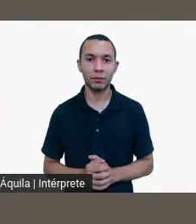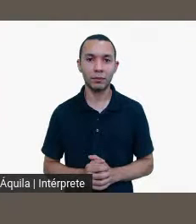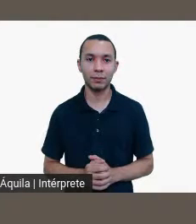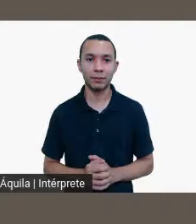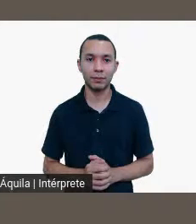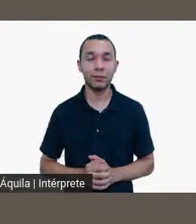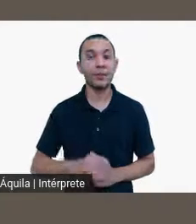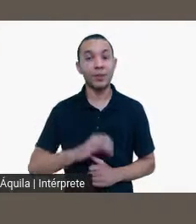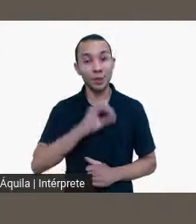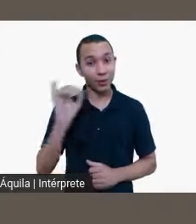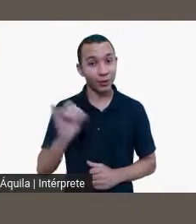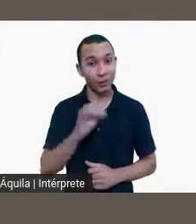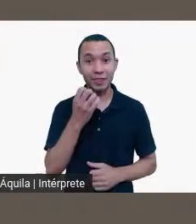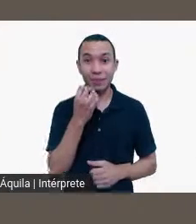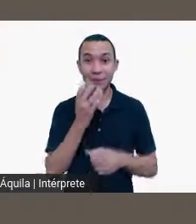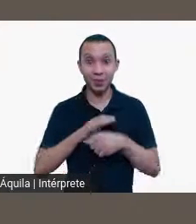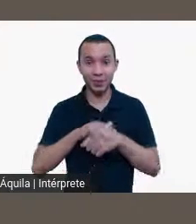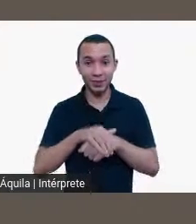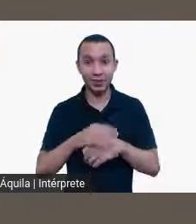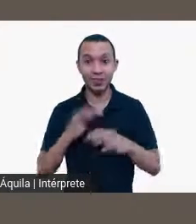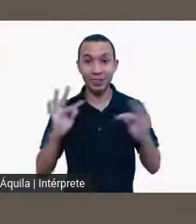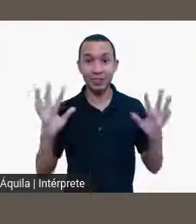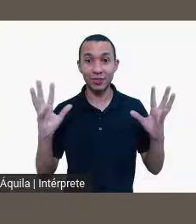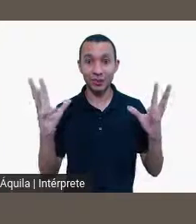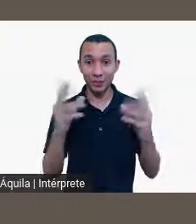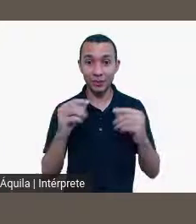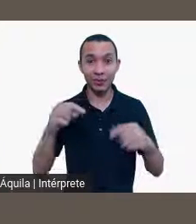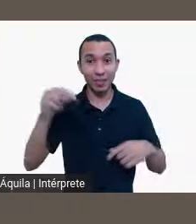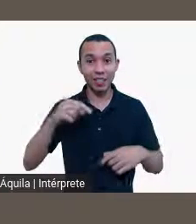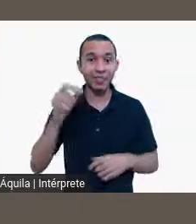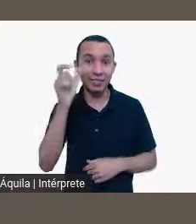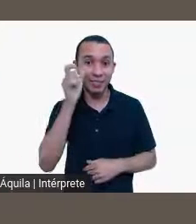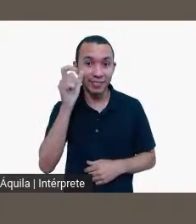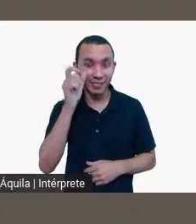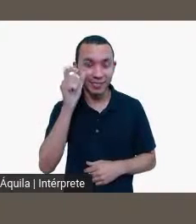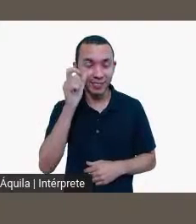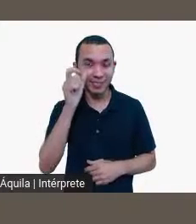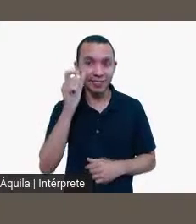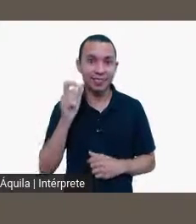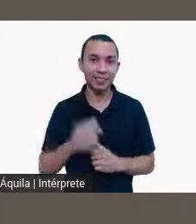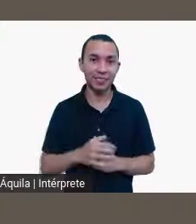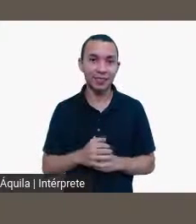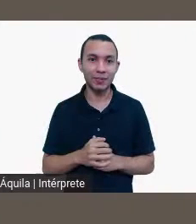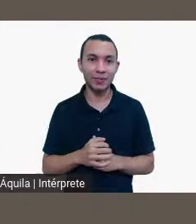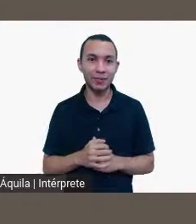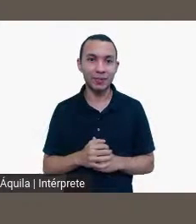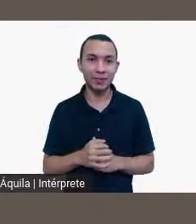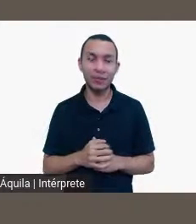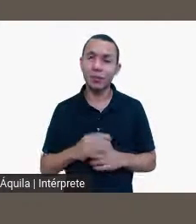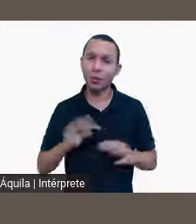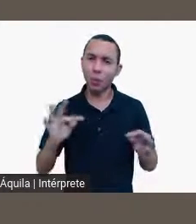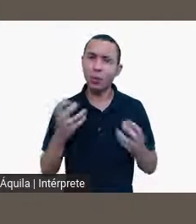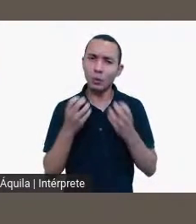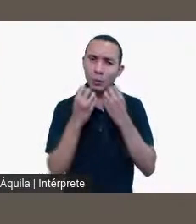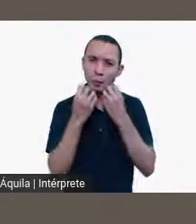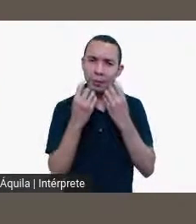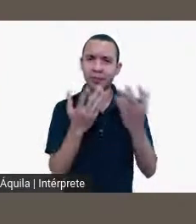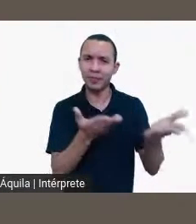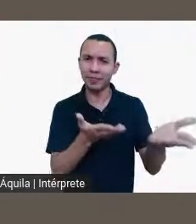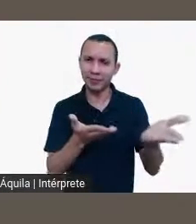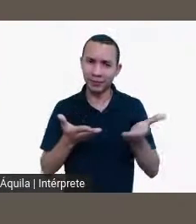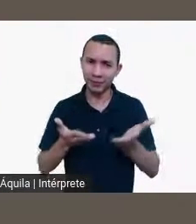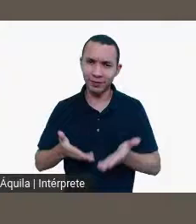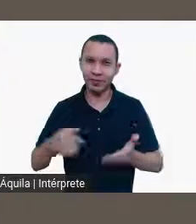Olá, boa noite a todas as pessoas que estão aqui nos assistindo. Sejam todas muito bem-vindas a essa